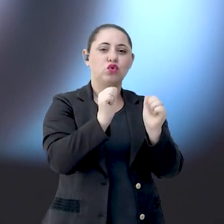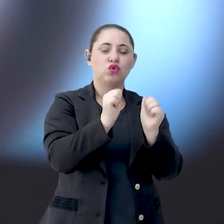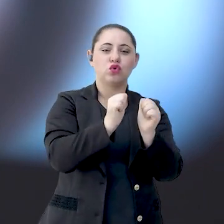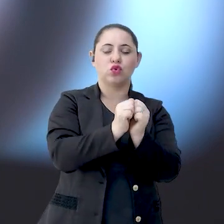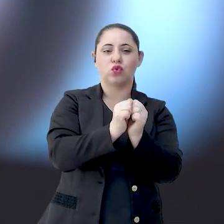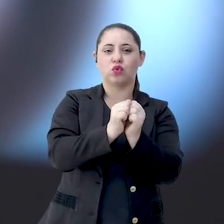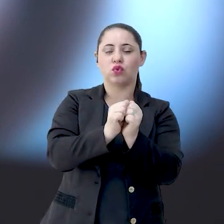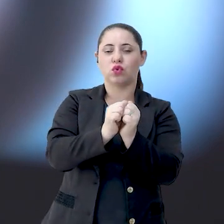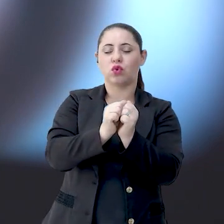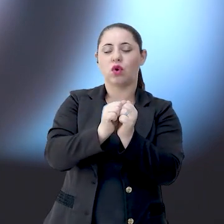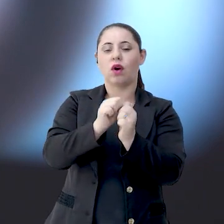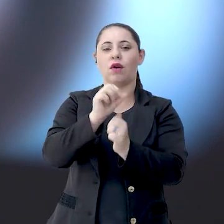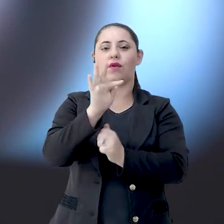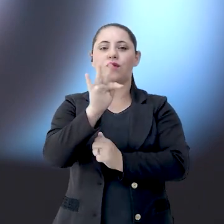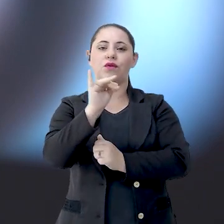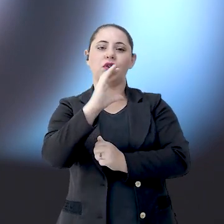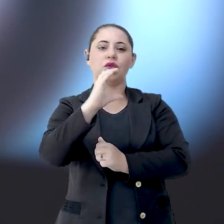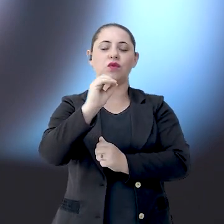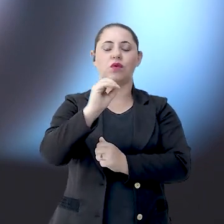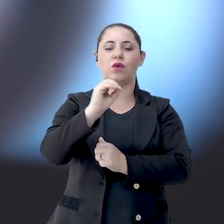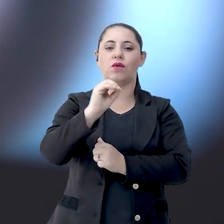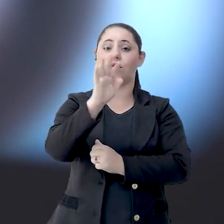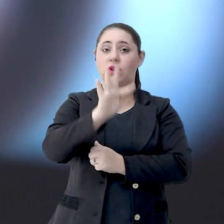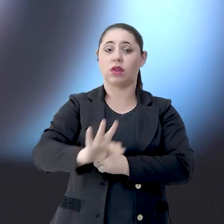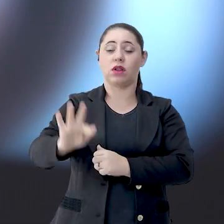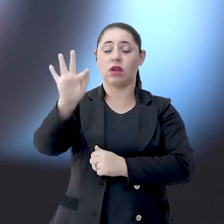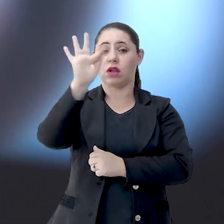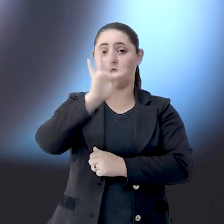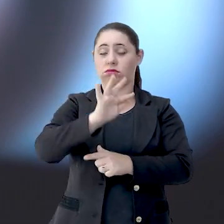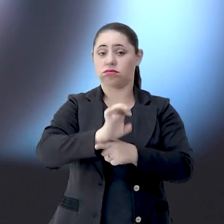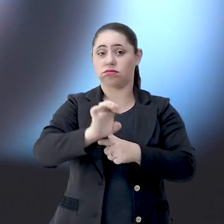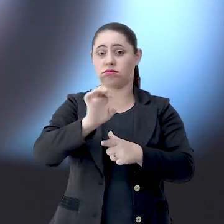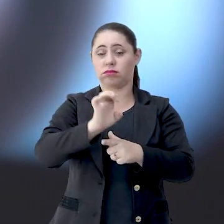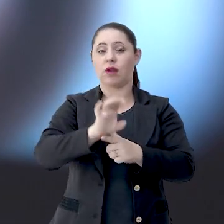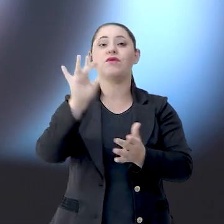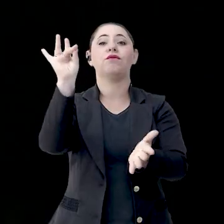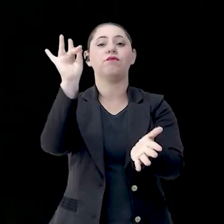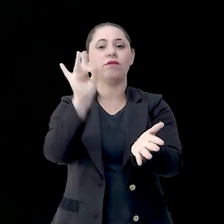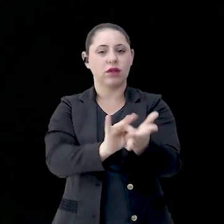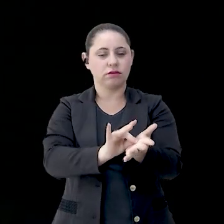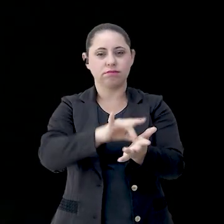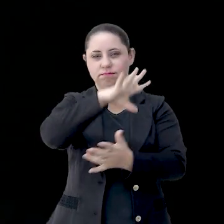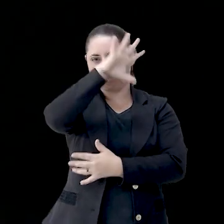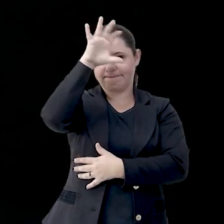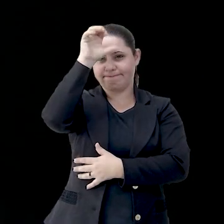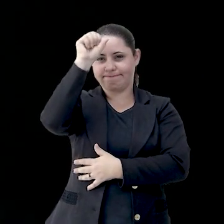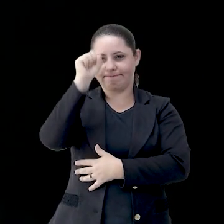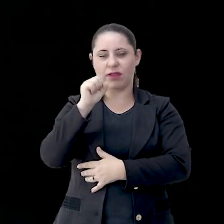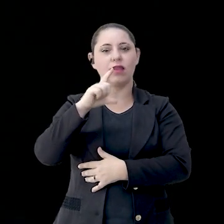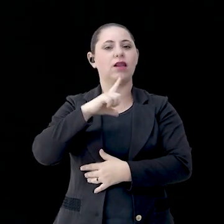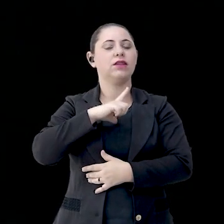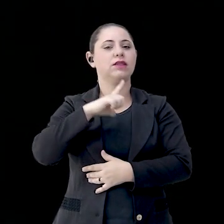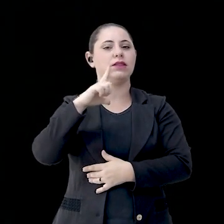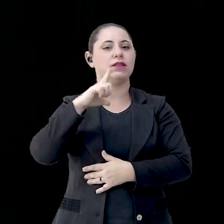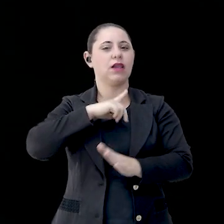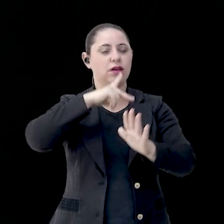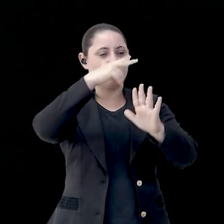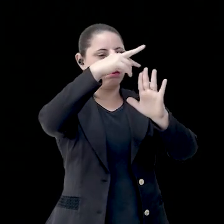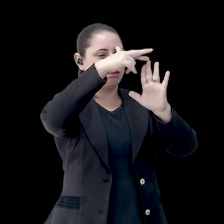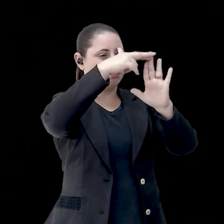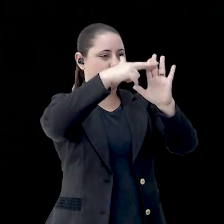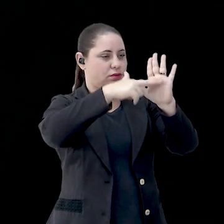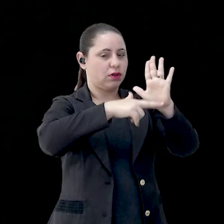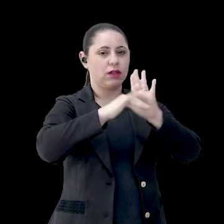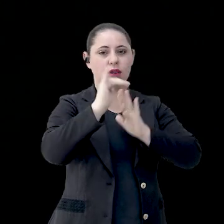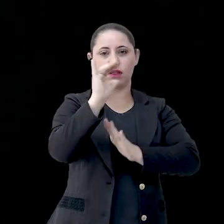ser obtidos juntos aos fiscos federal e estadual. É verdade, Gláucia. Mato Grosso do